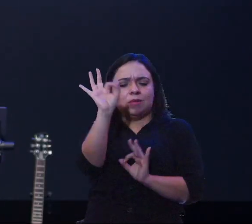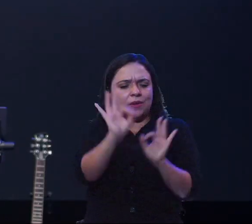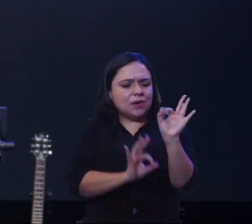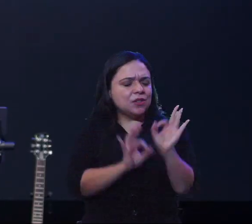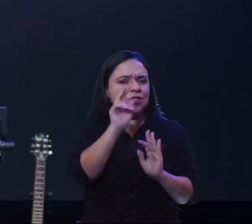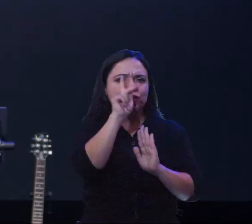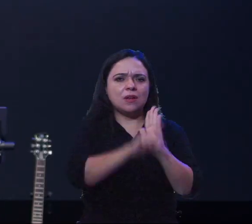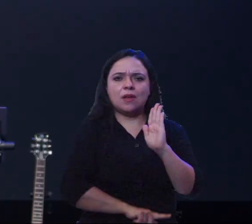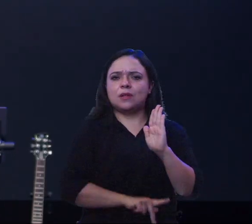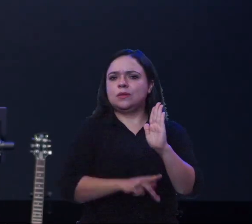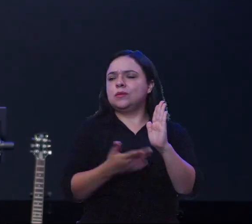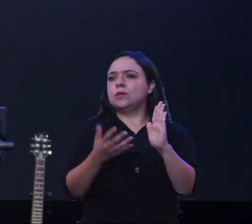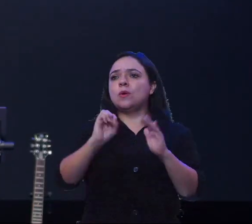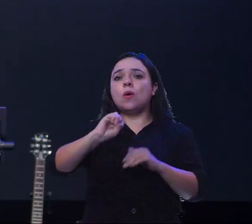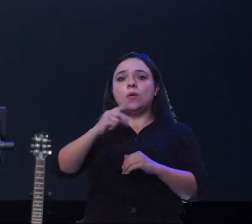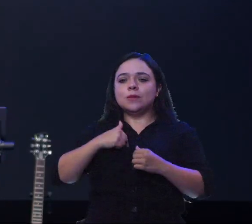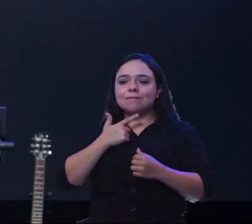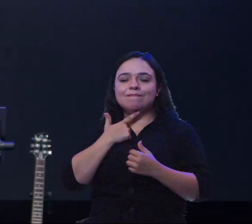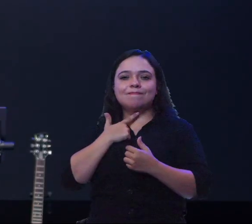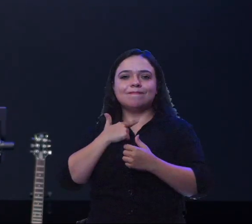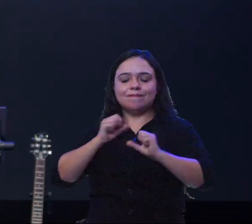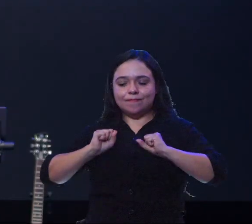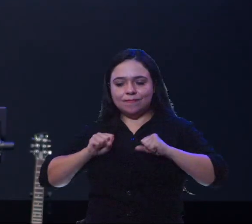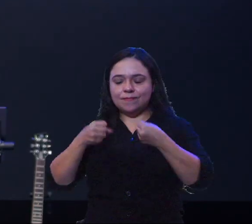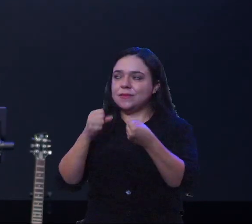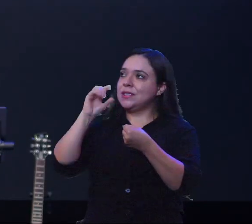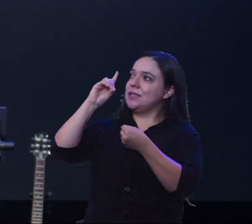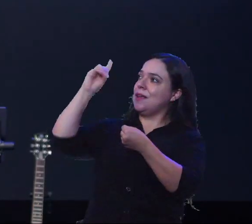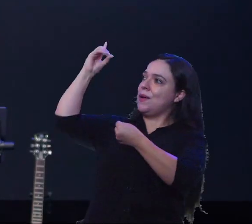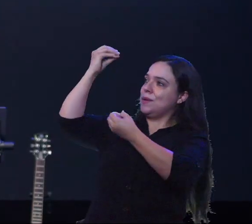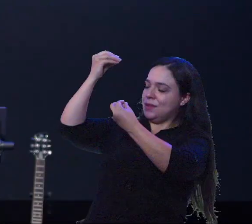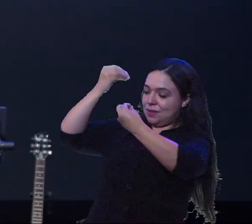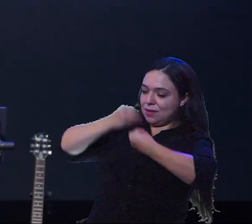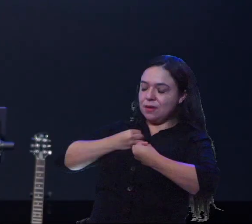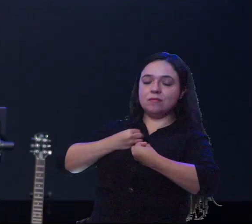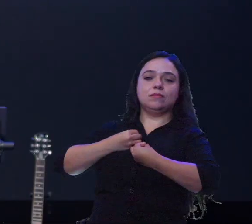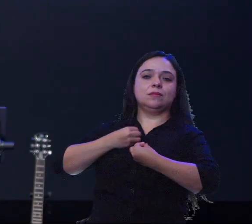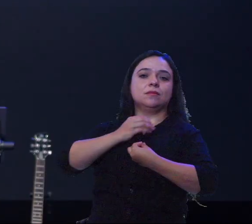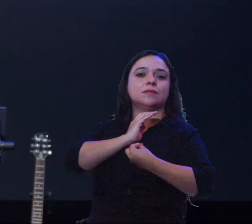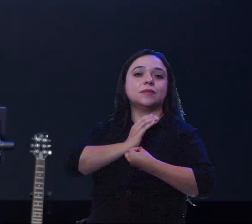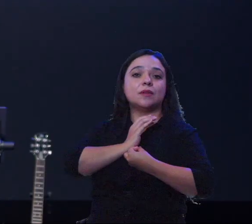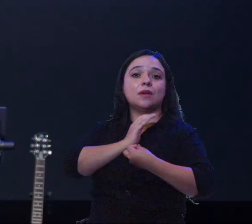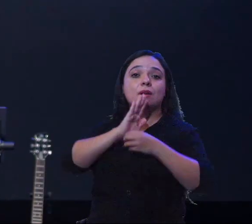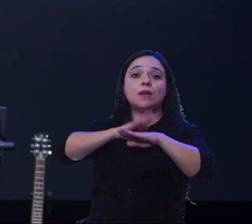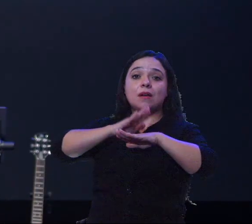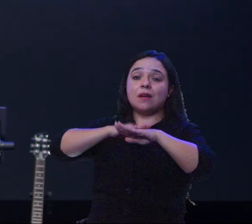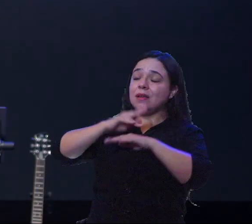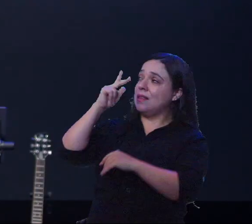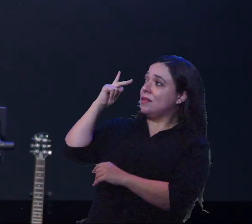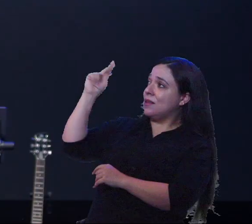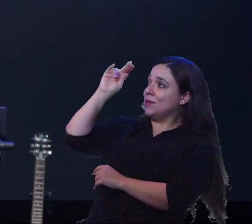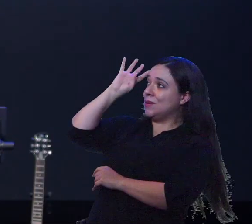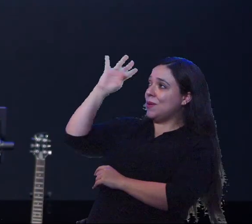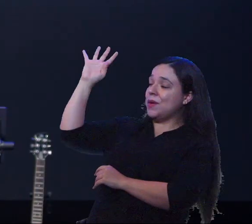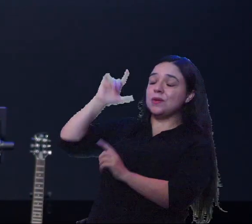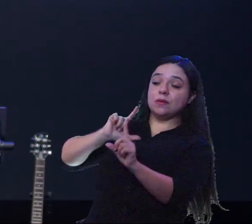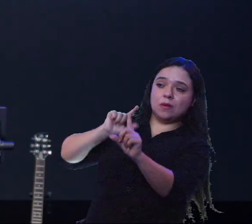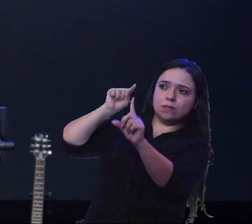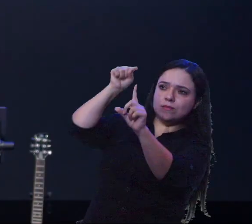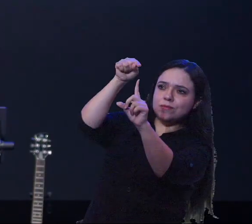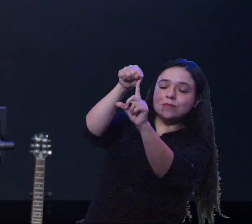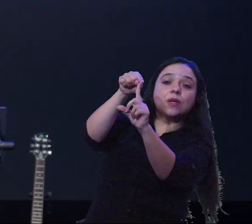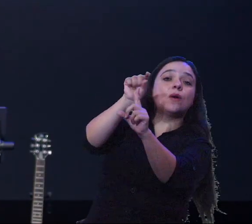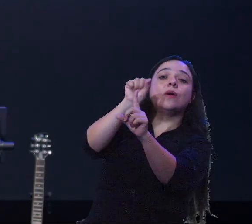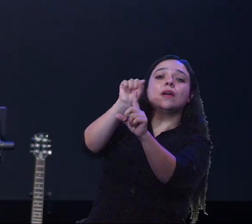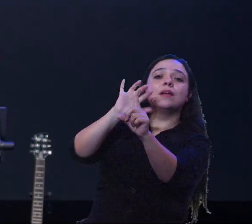projeto, através de um ímpeto daquilo que Deus está colocando sobre nós. Os sonhos de Deus cumprem um propósito único,